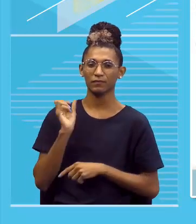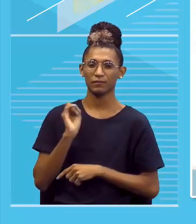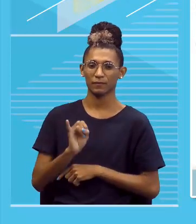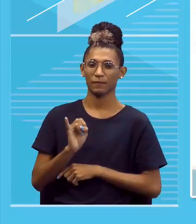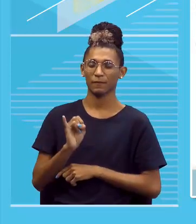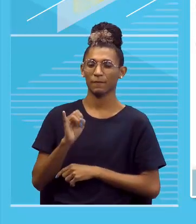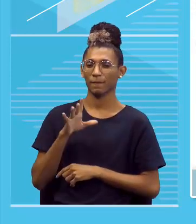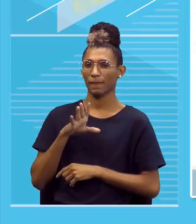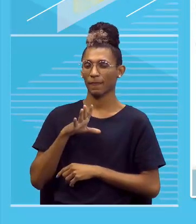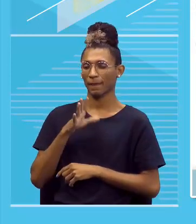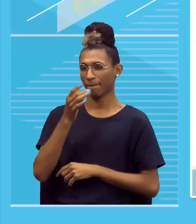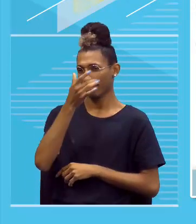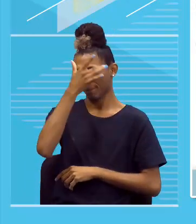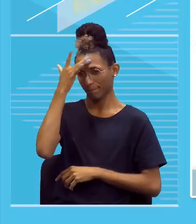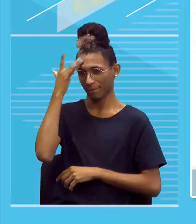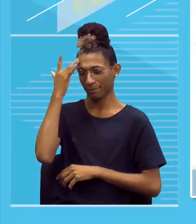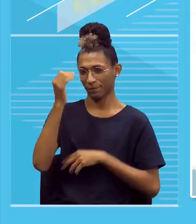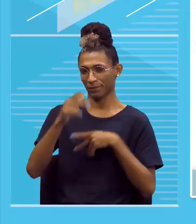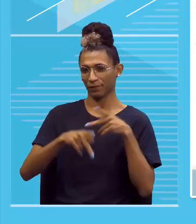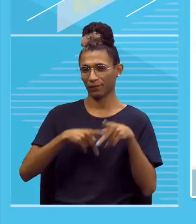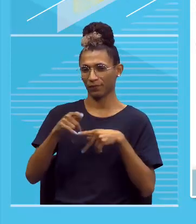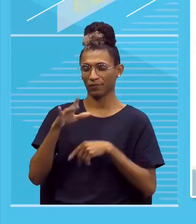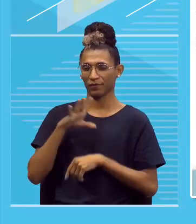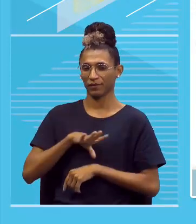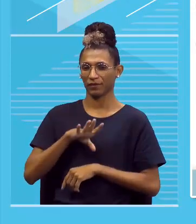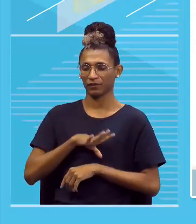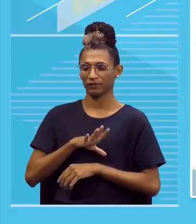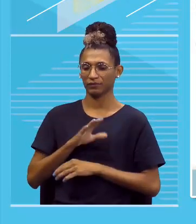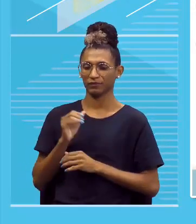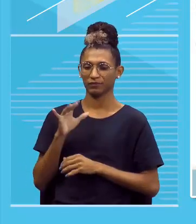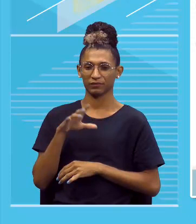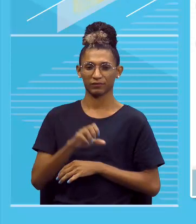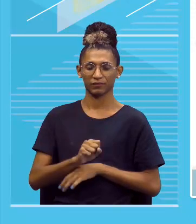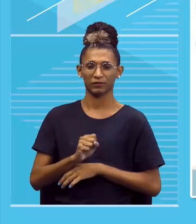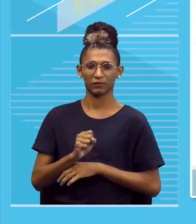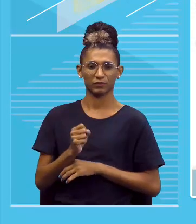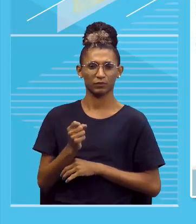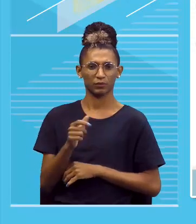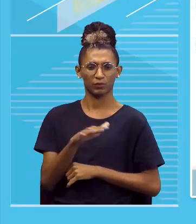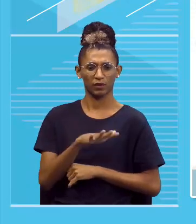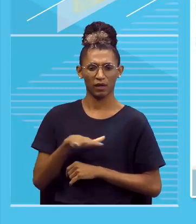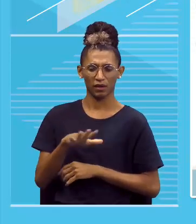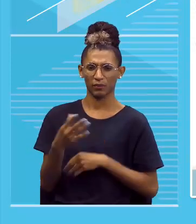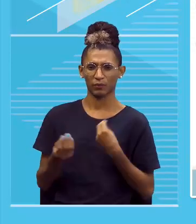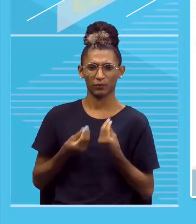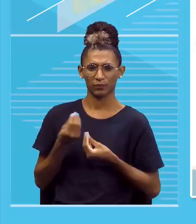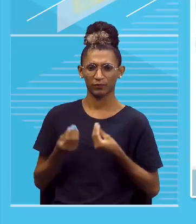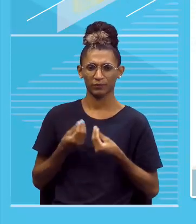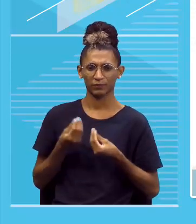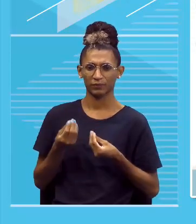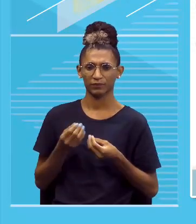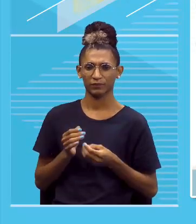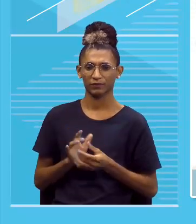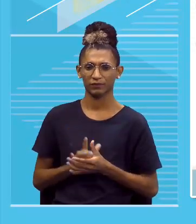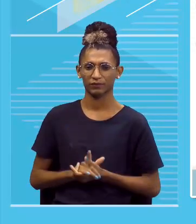português quando chegou aqui pegou um e menos lote de terra só na mão dele